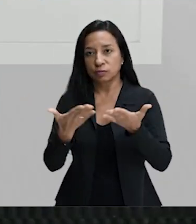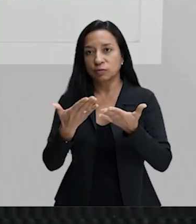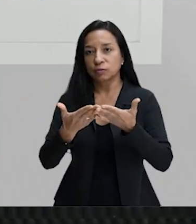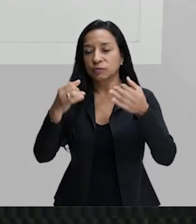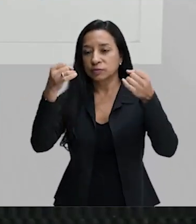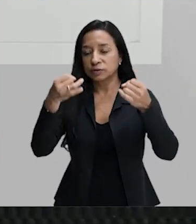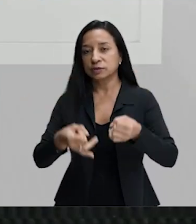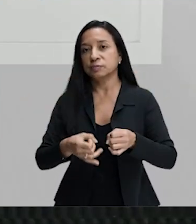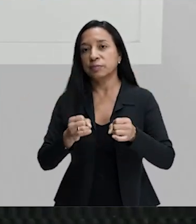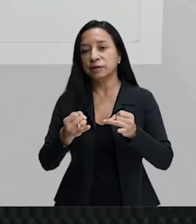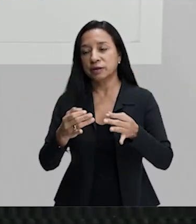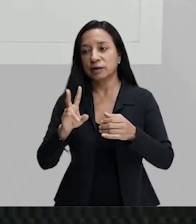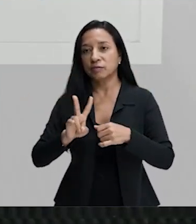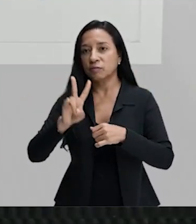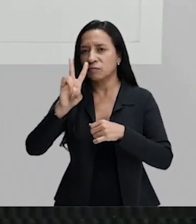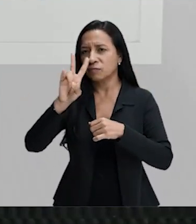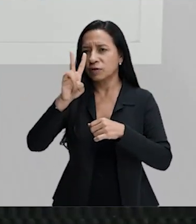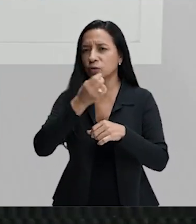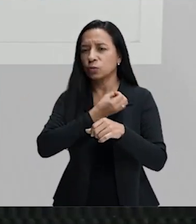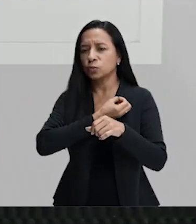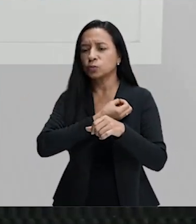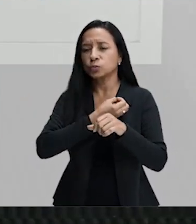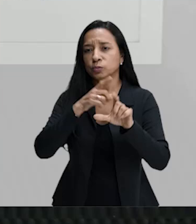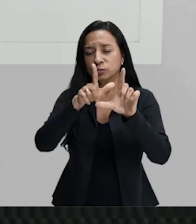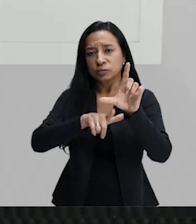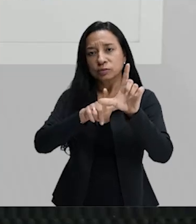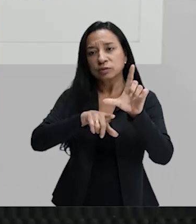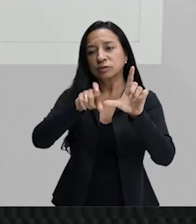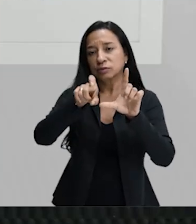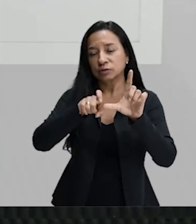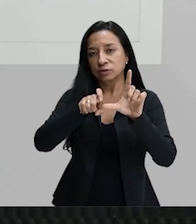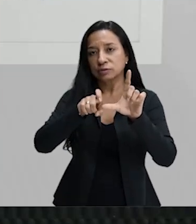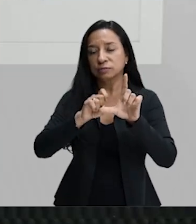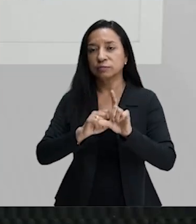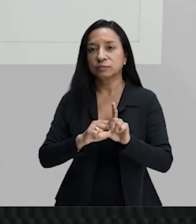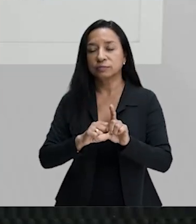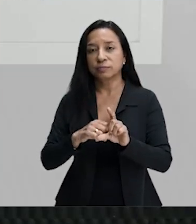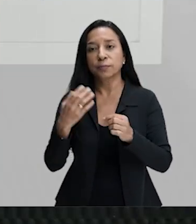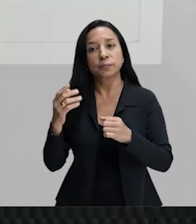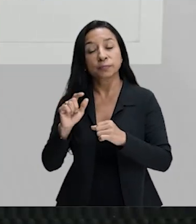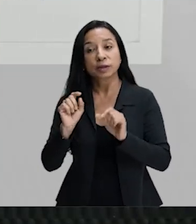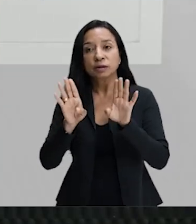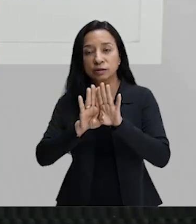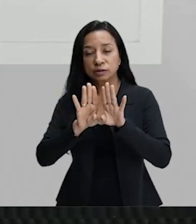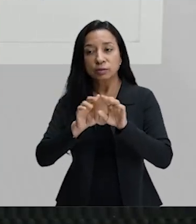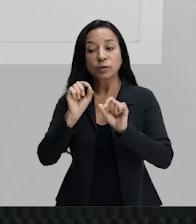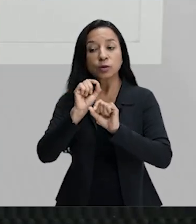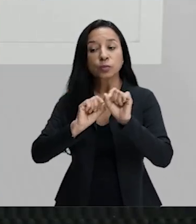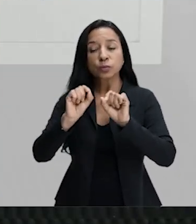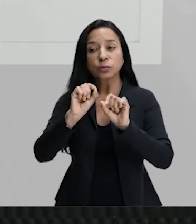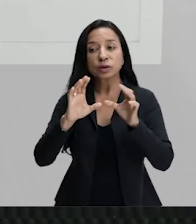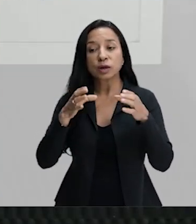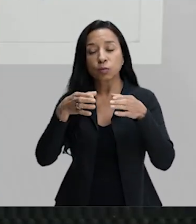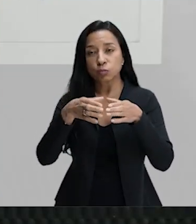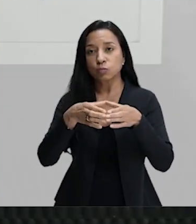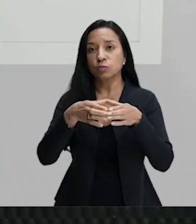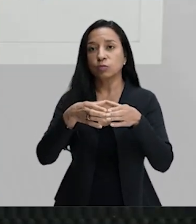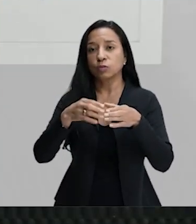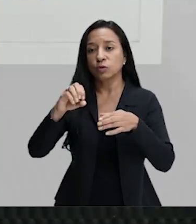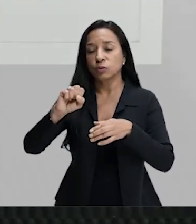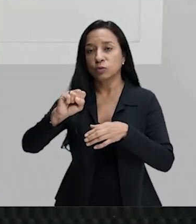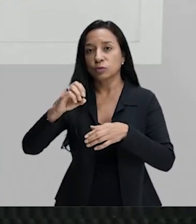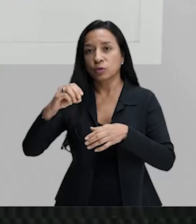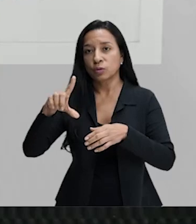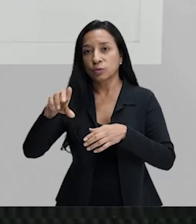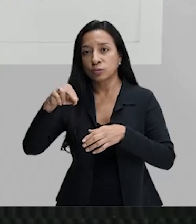de raiz, o que é a raiz de uma equação polinomial, tá? E o que é um conjunto de solução, tá? Mas o tema principal